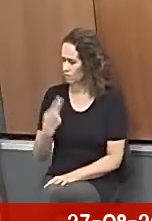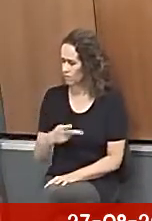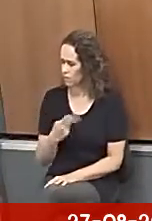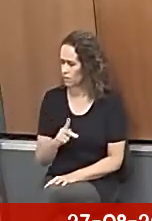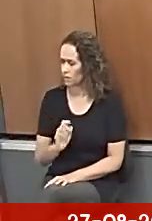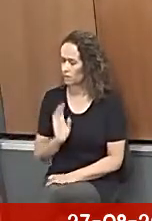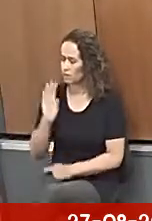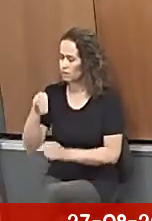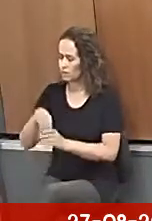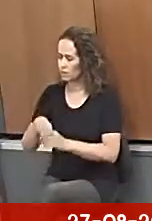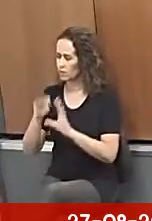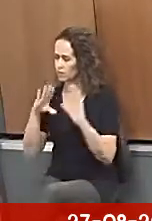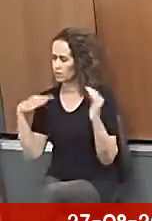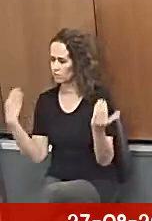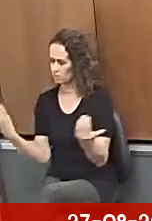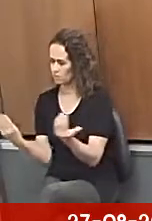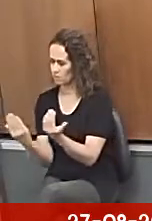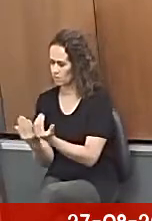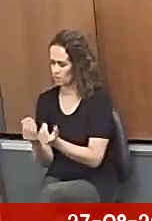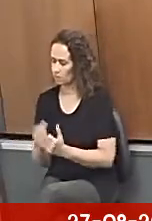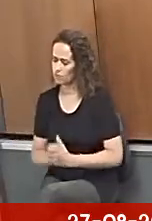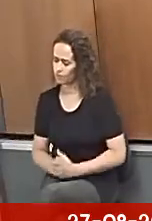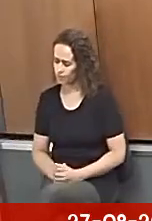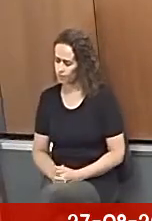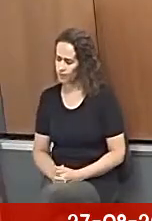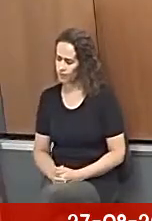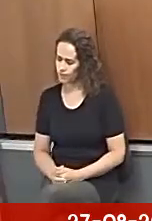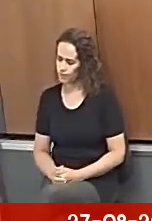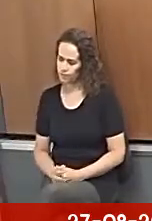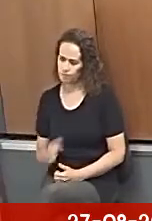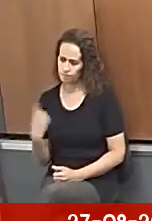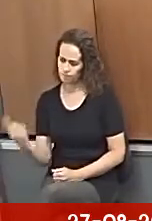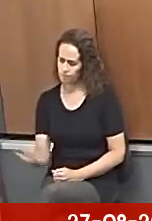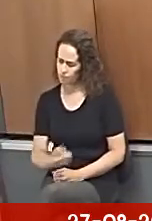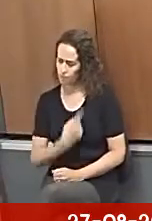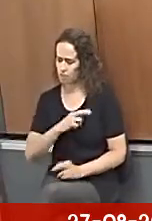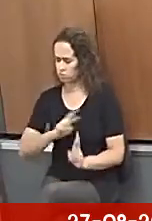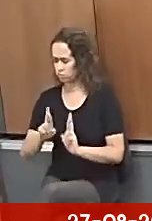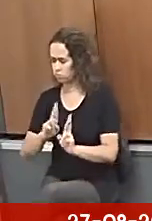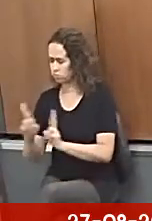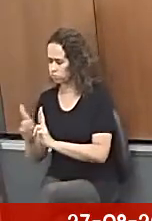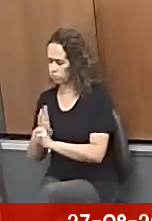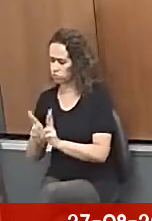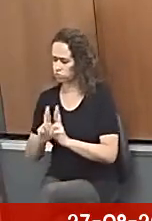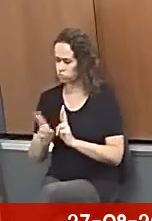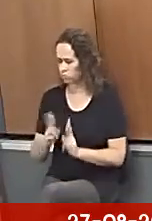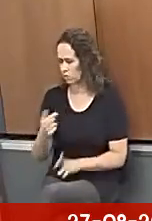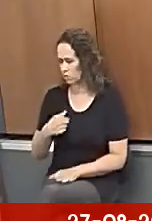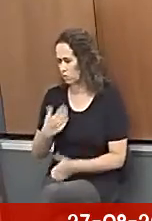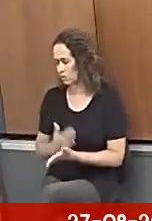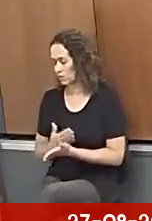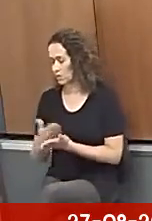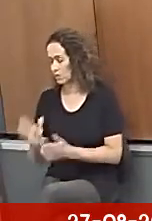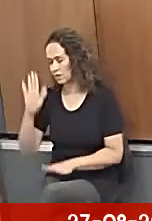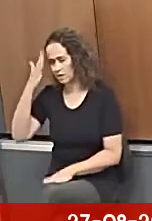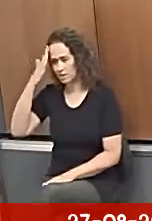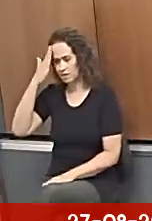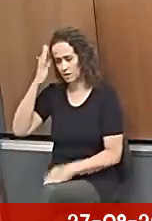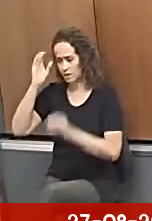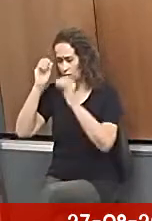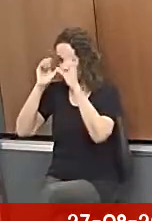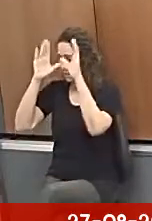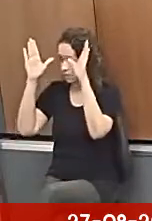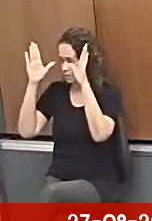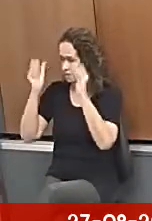estádio enfim e então nós criamos essa relação e foi aí que eu tomei um conhecimento sobre a grande dificuldade